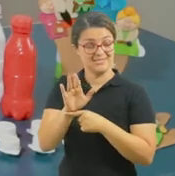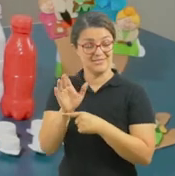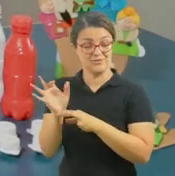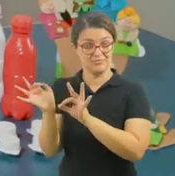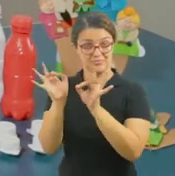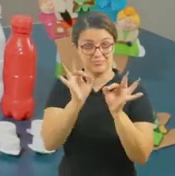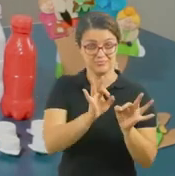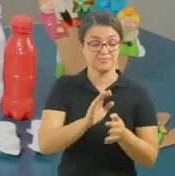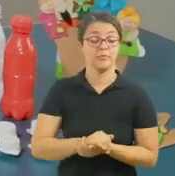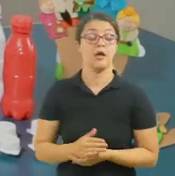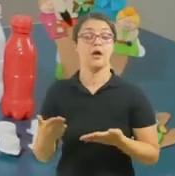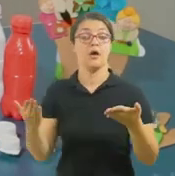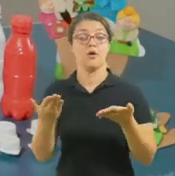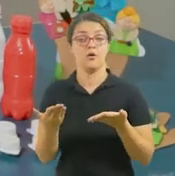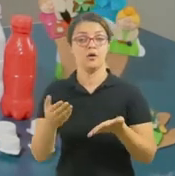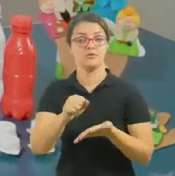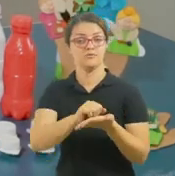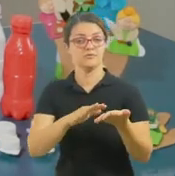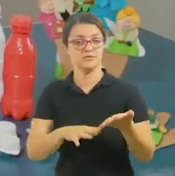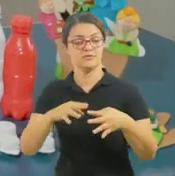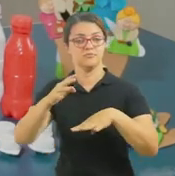Agora vamos às atividades de matemática?